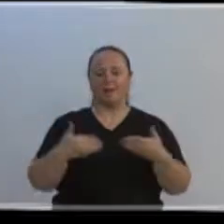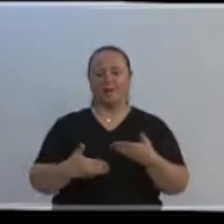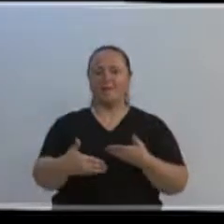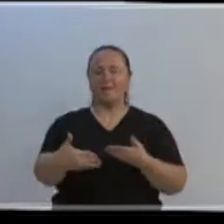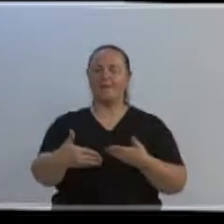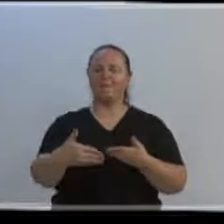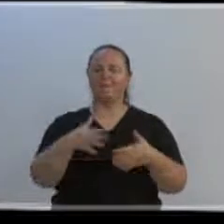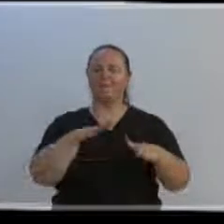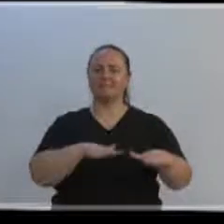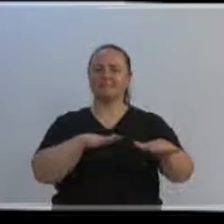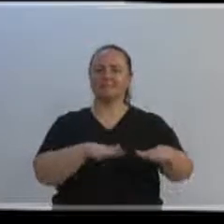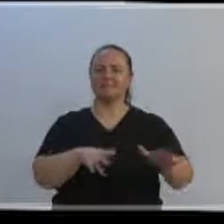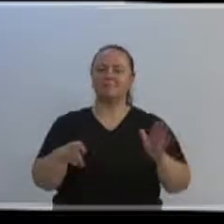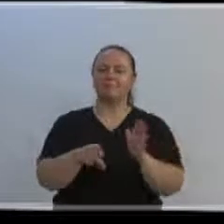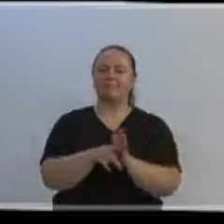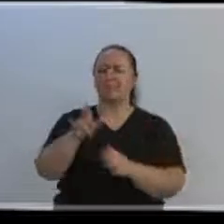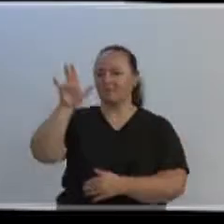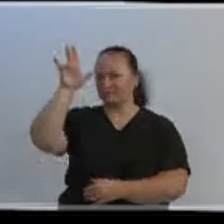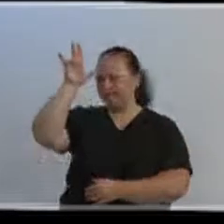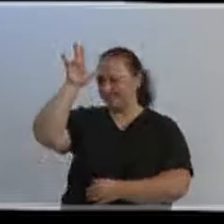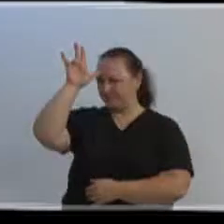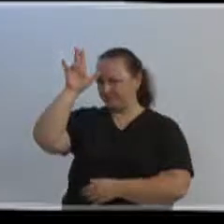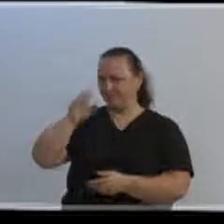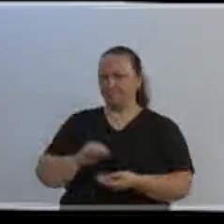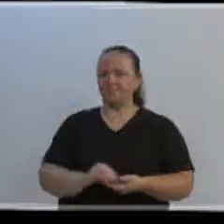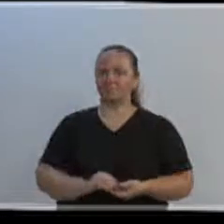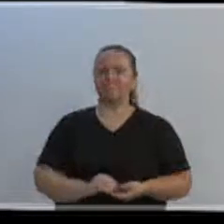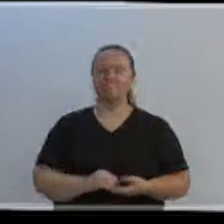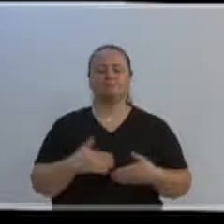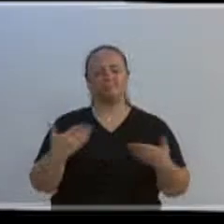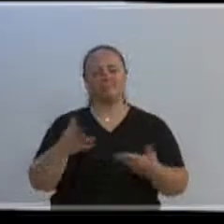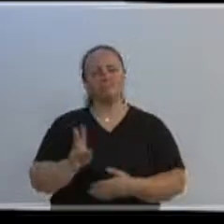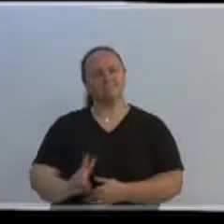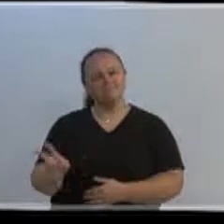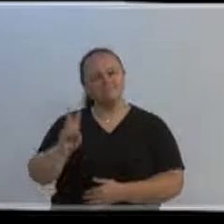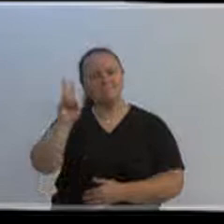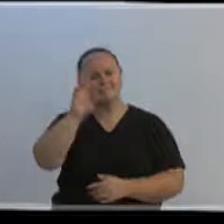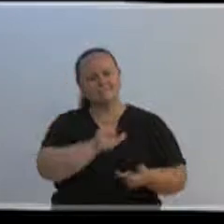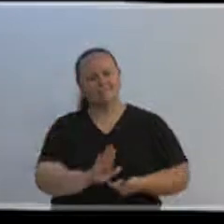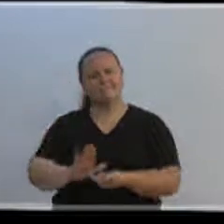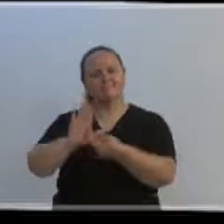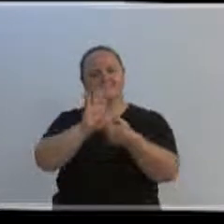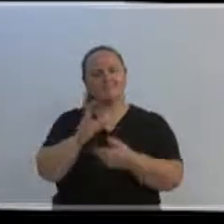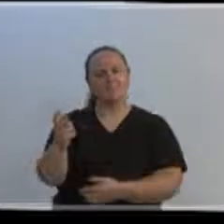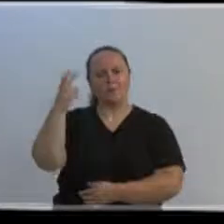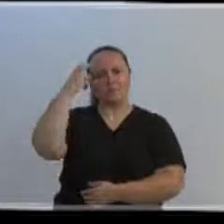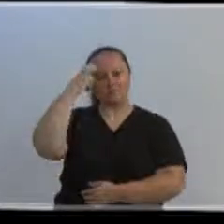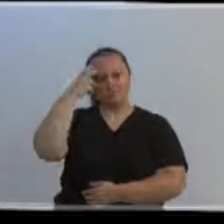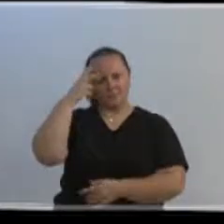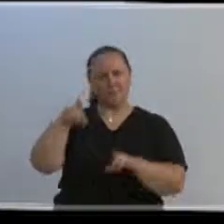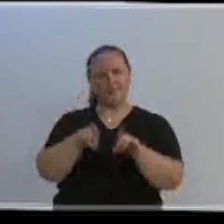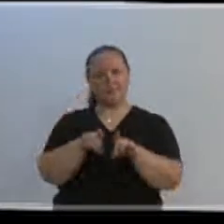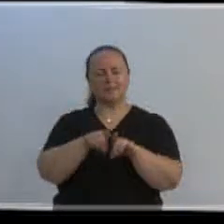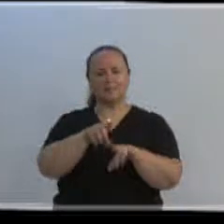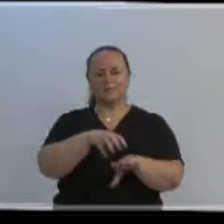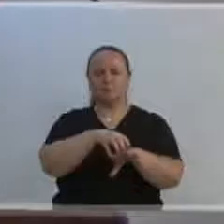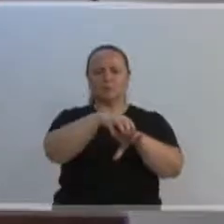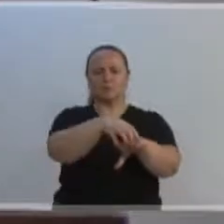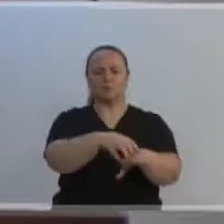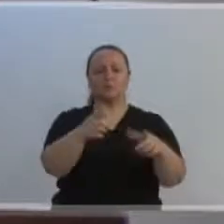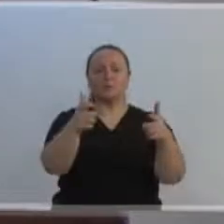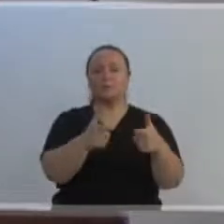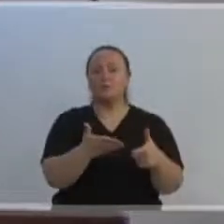participando também e depois além da valorização da nossa herança cultural potencializando o turismo da localidade